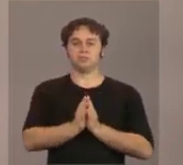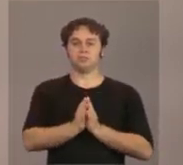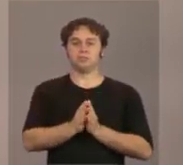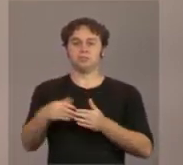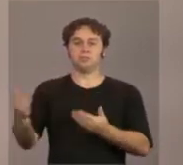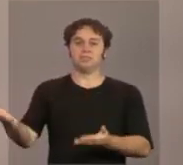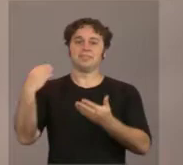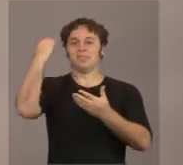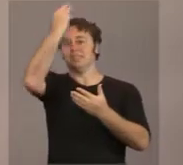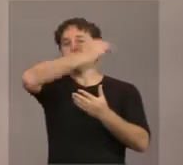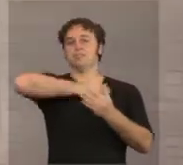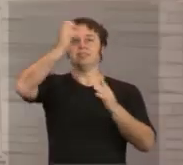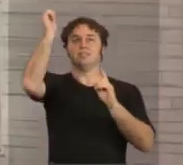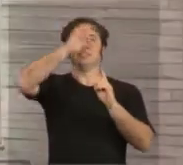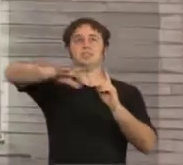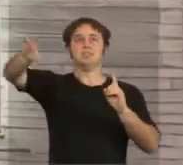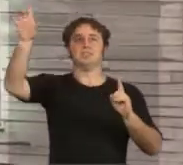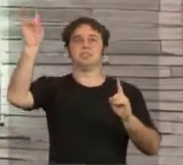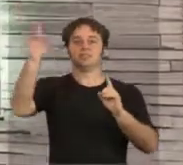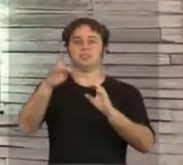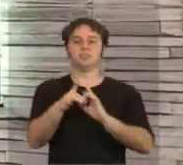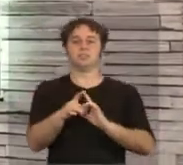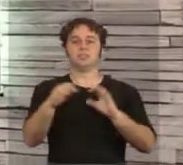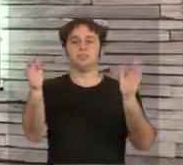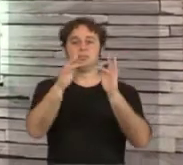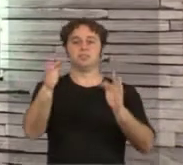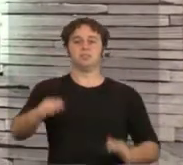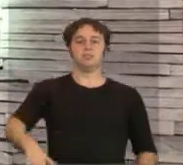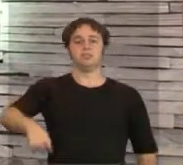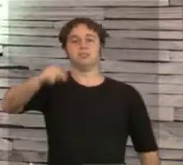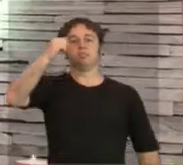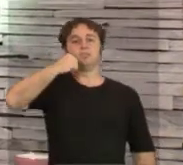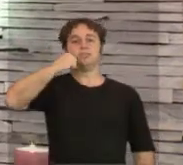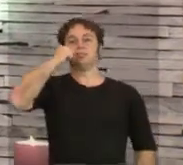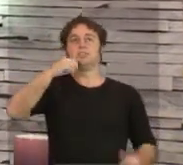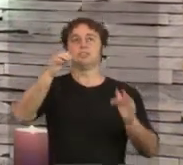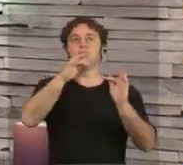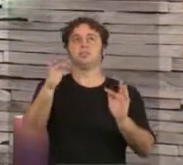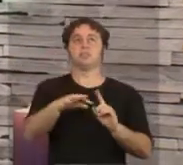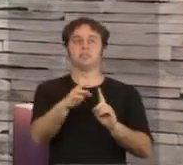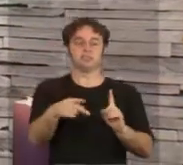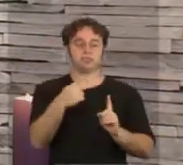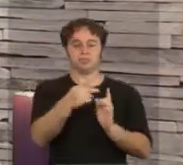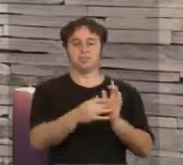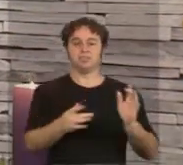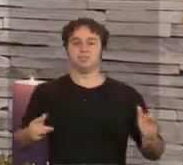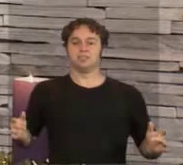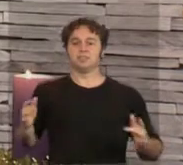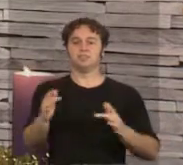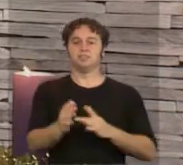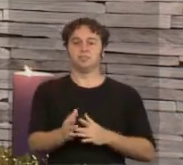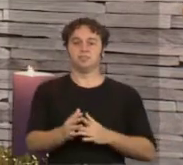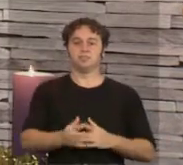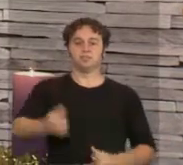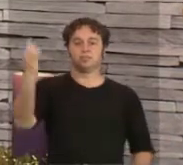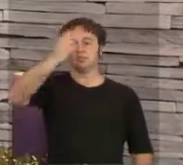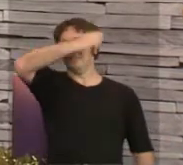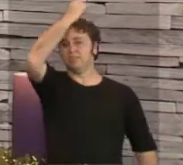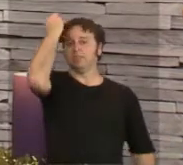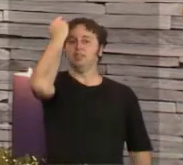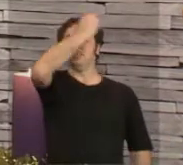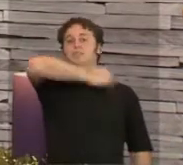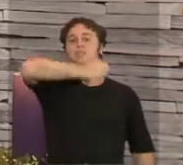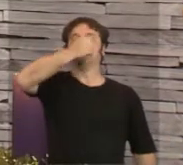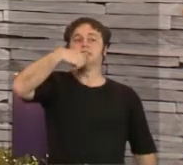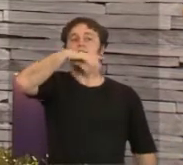nossa morte. Amém. Ave Maria, cheia de graça, o Senhor é convosco. Bendita sois vós entre as mulheres, e bendito é o fruto do